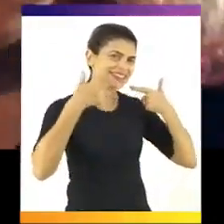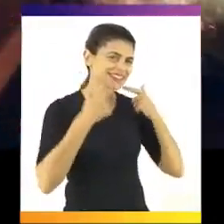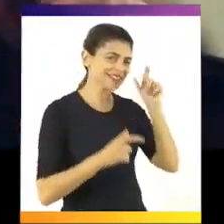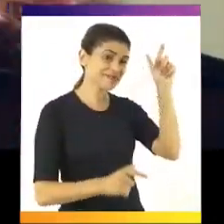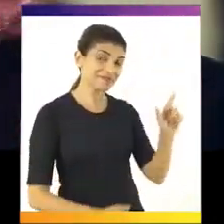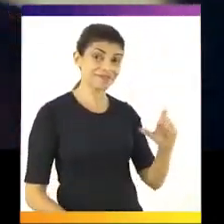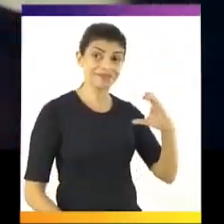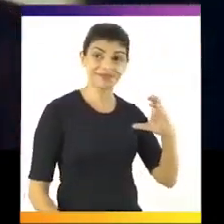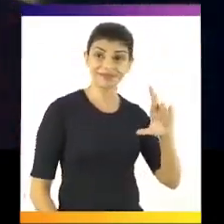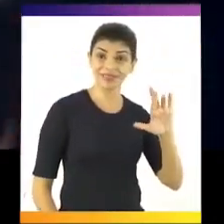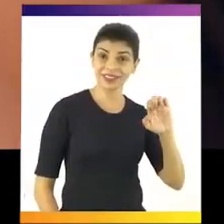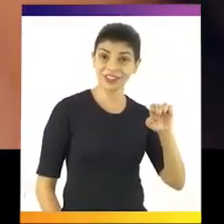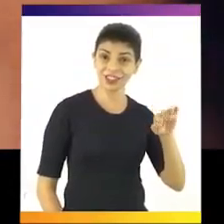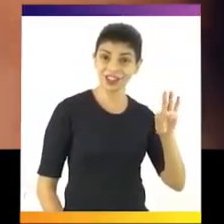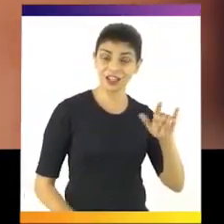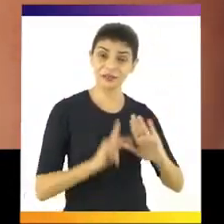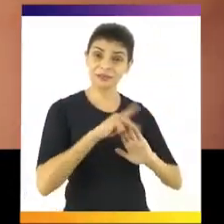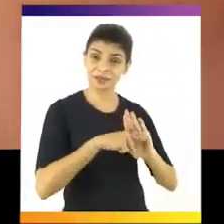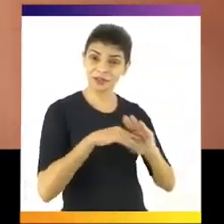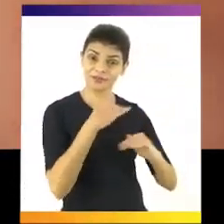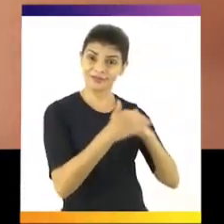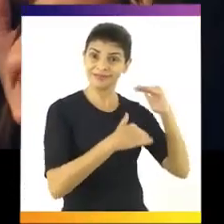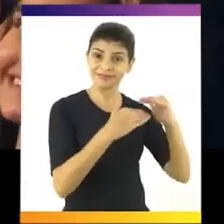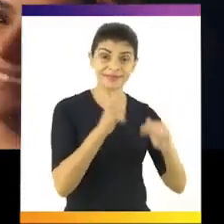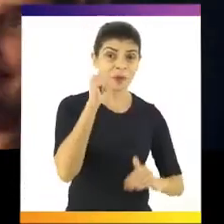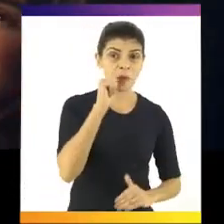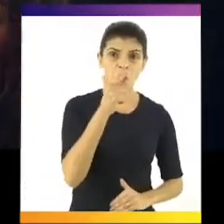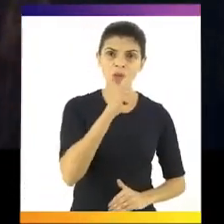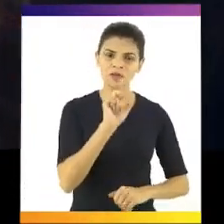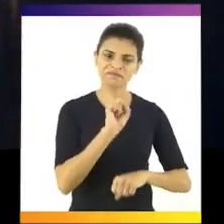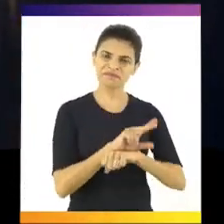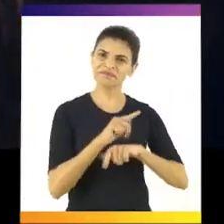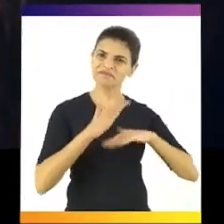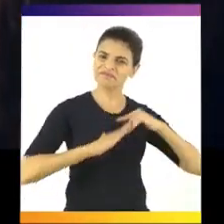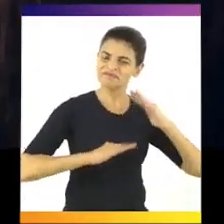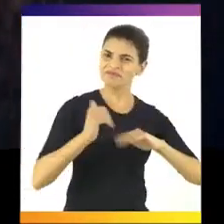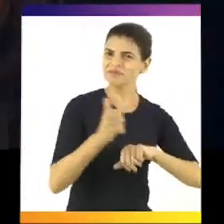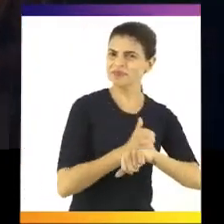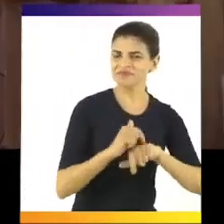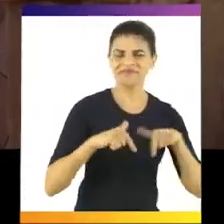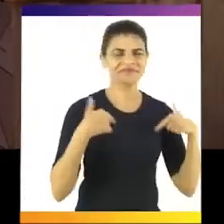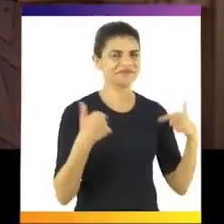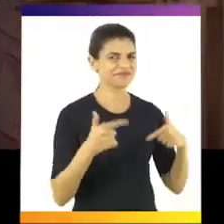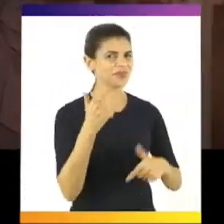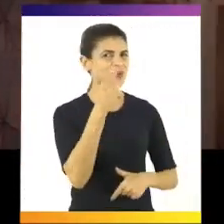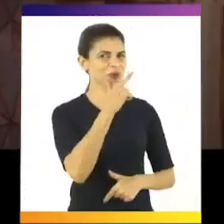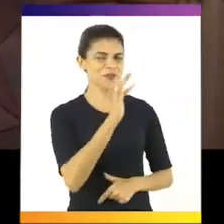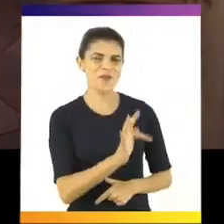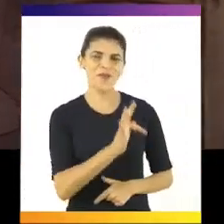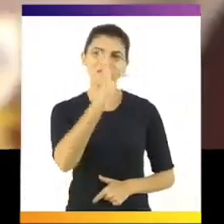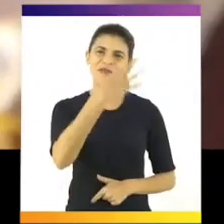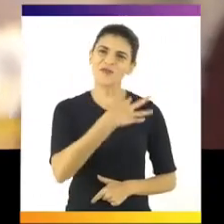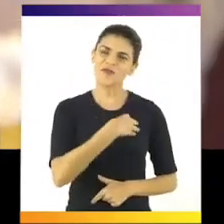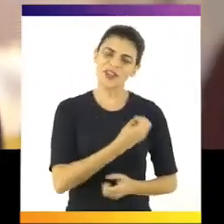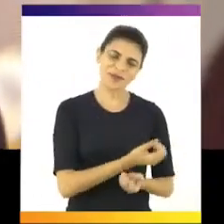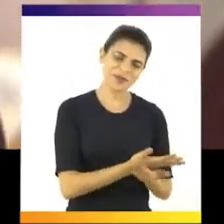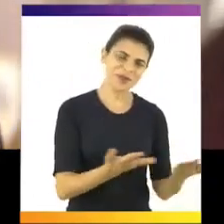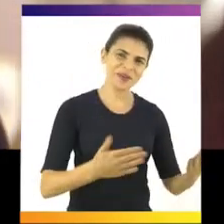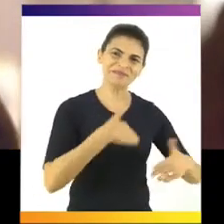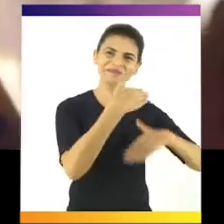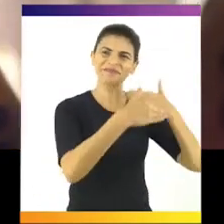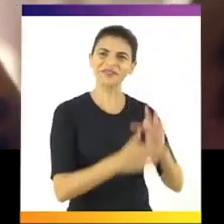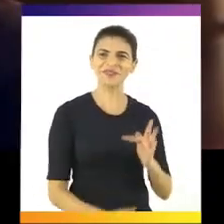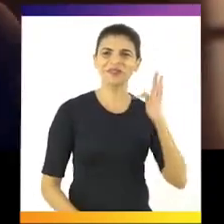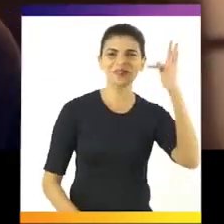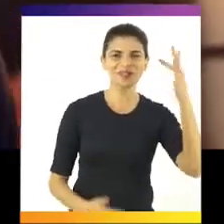É o sorriso da Cristiane, que com o Desenvolve Mulher conseguiu ter uma profissão e um emprego para poder dar um futuro aos